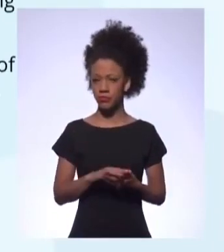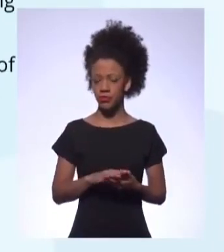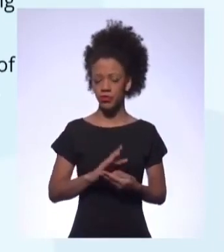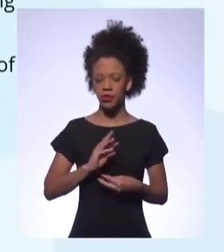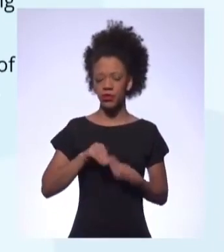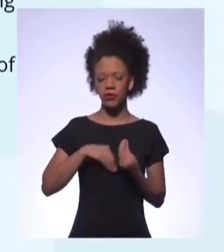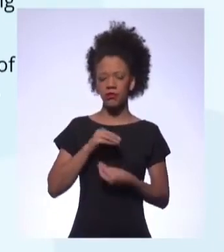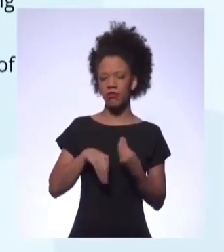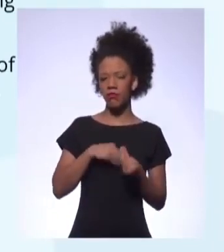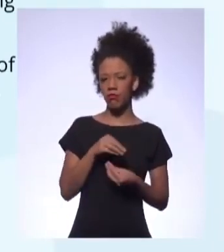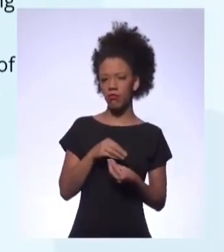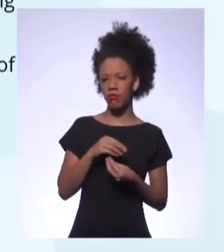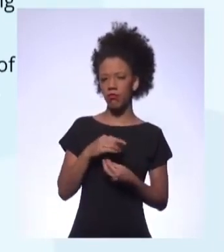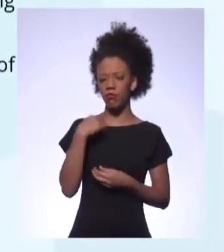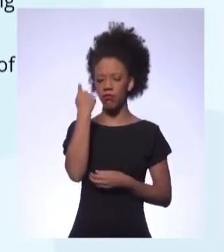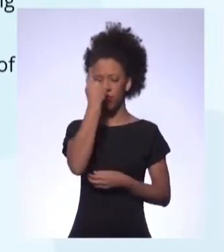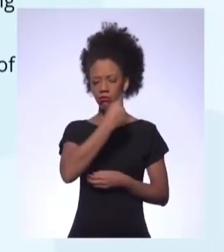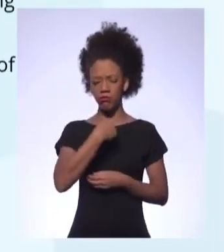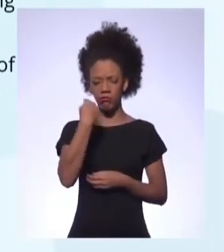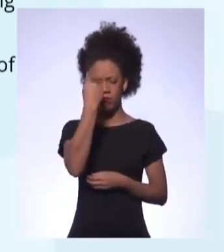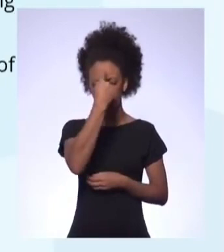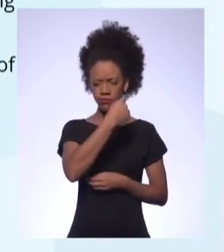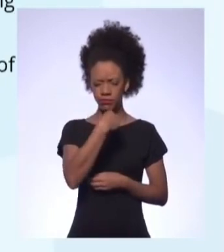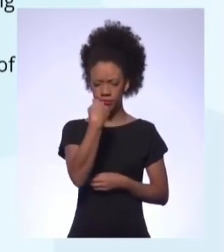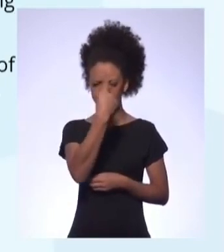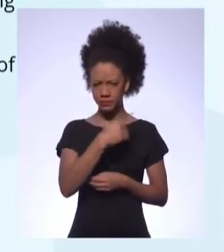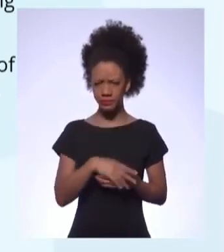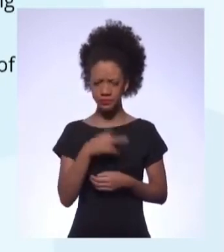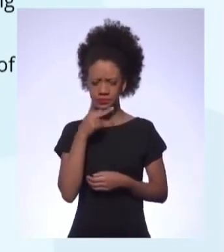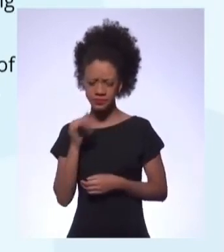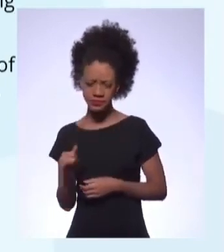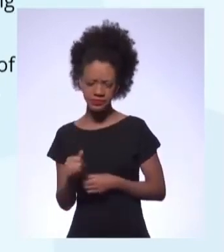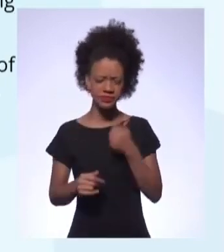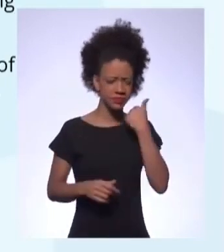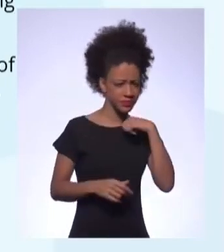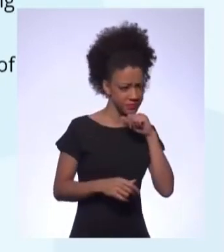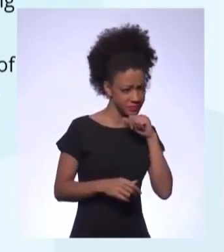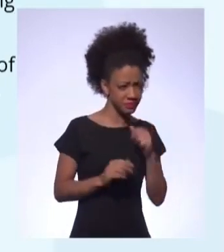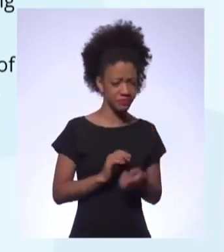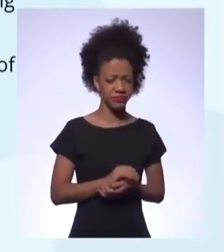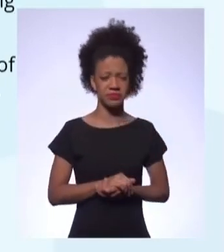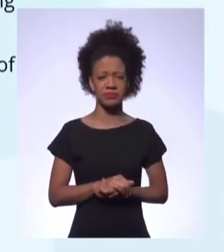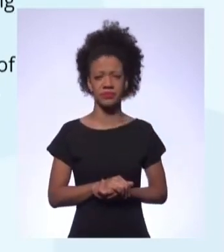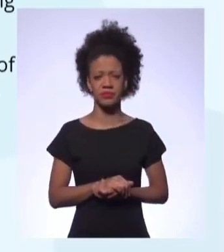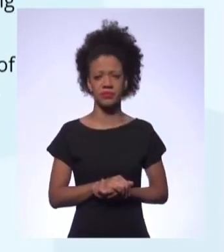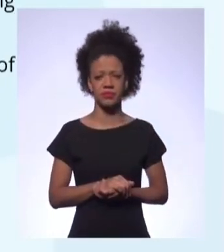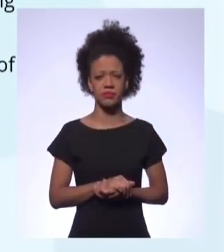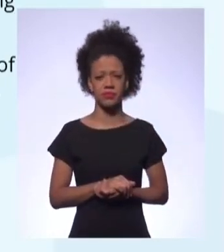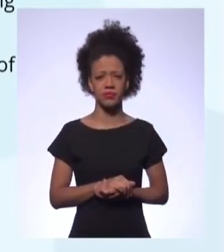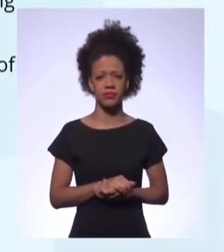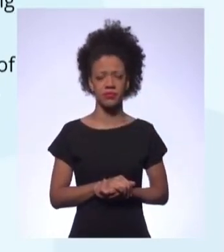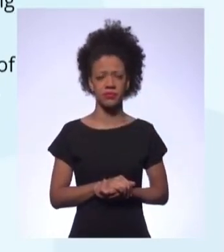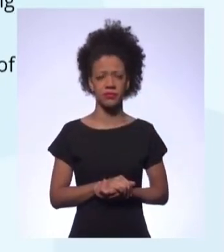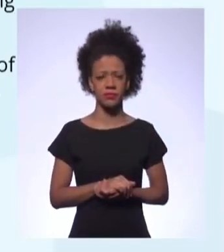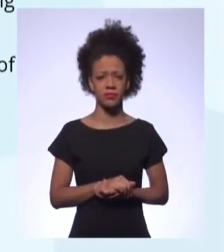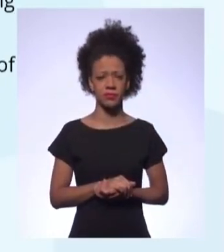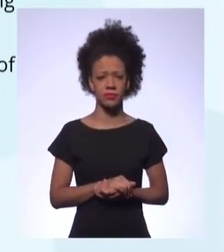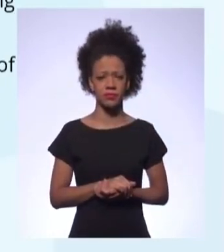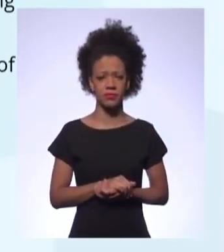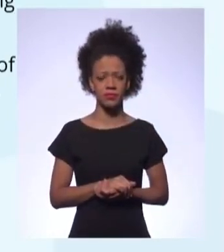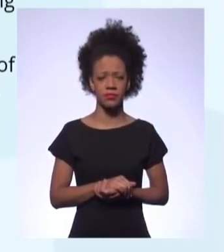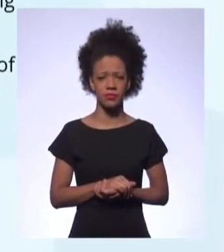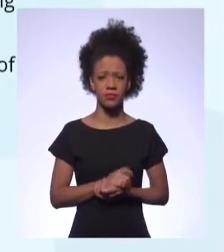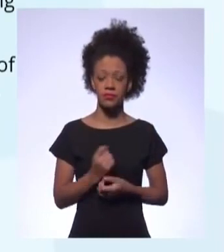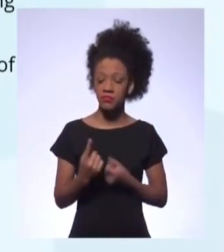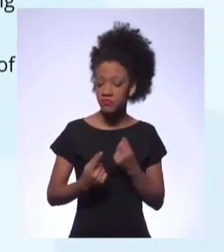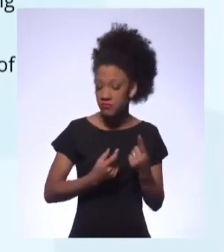das características do meu pai e da minha mãe. Some people say I am the spint image of my father. Então,